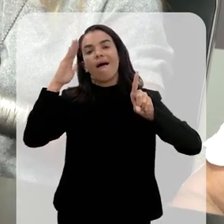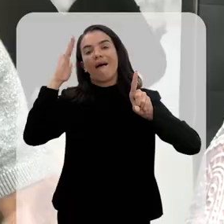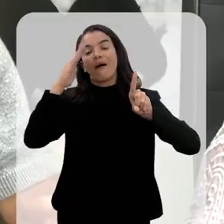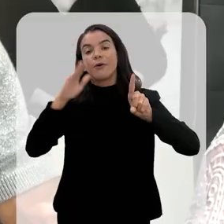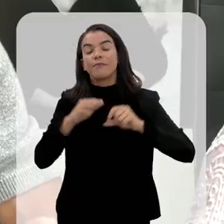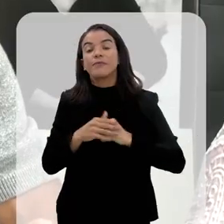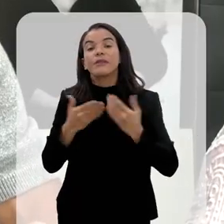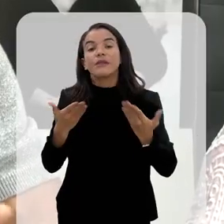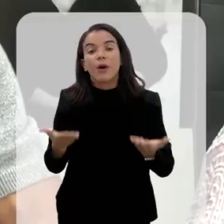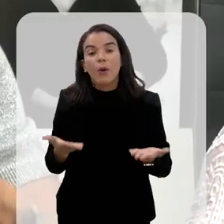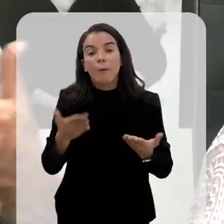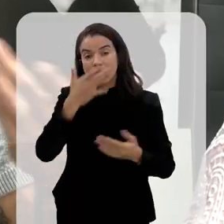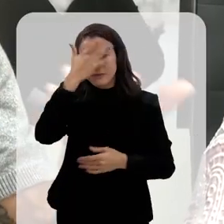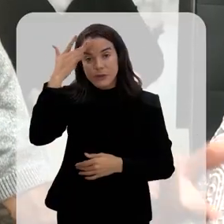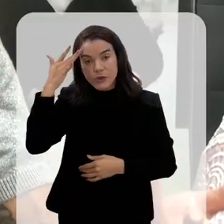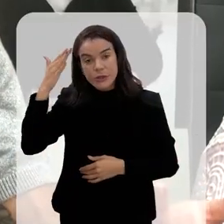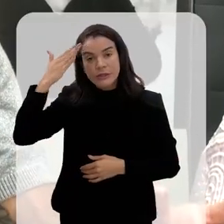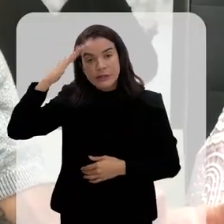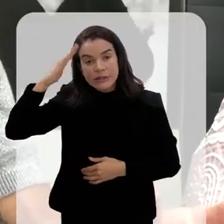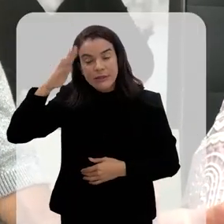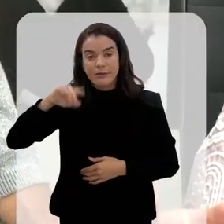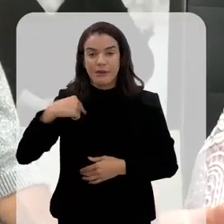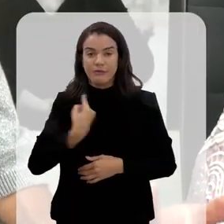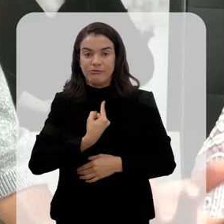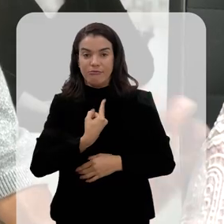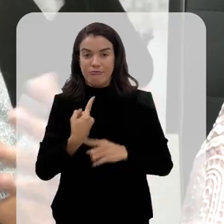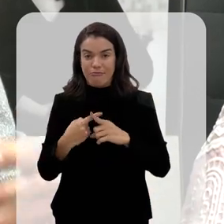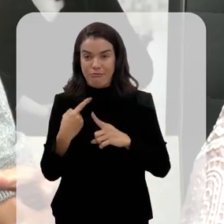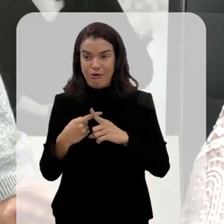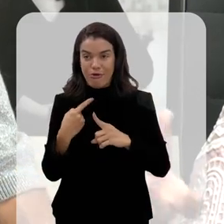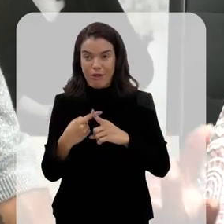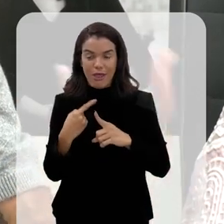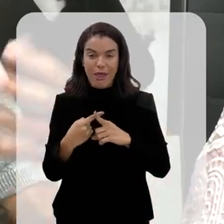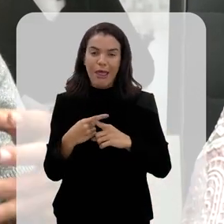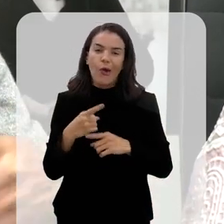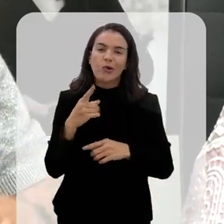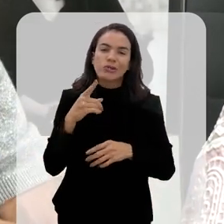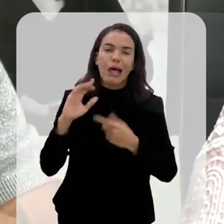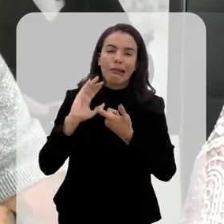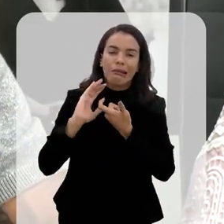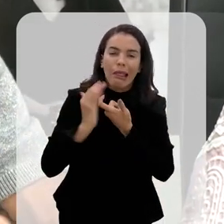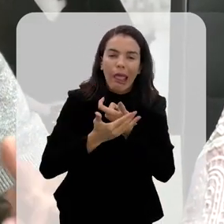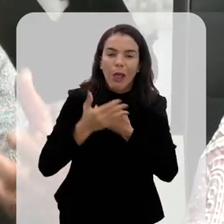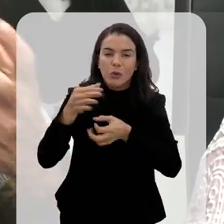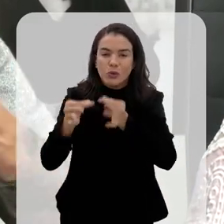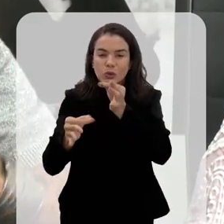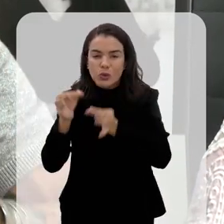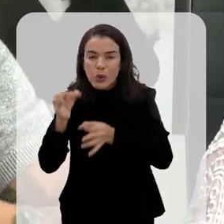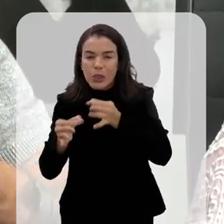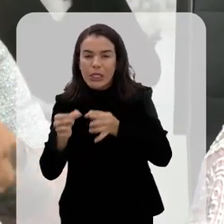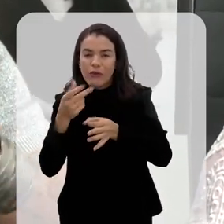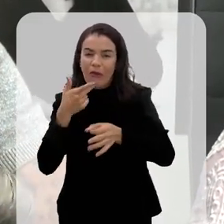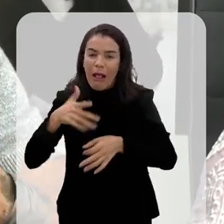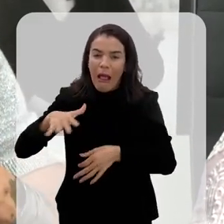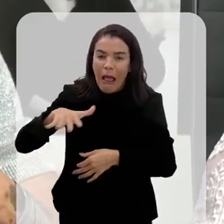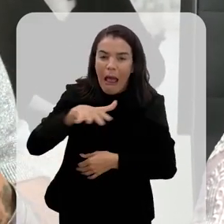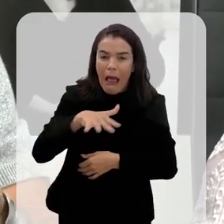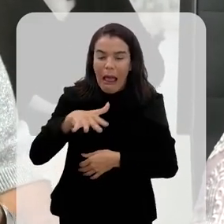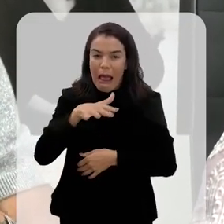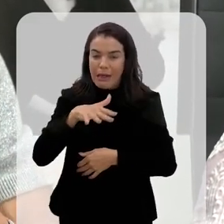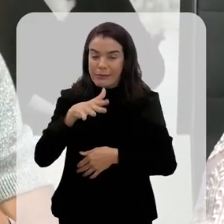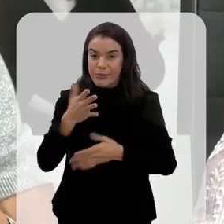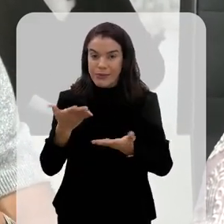a grosso modo, né, justamente para as pessoas entenderem a gente, porque se a gente começa a usar termos jurídicos e entrar nessa